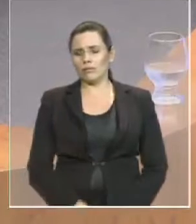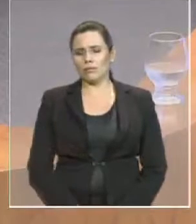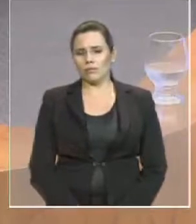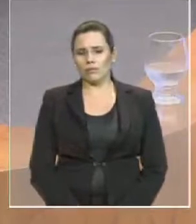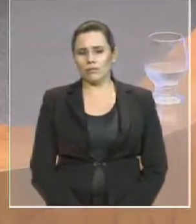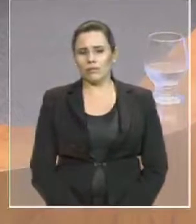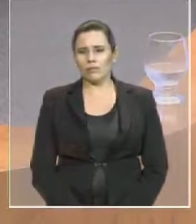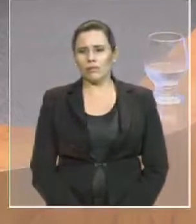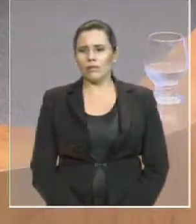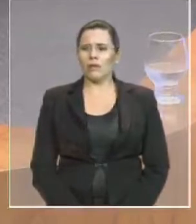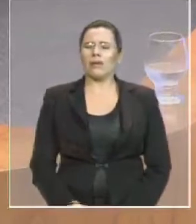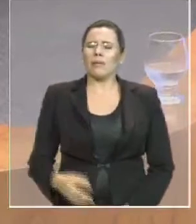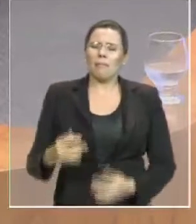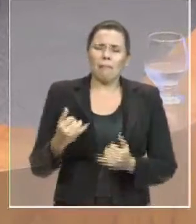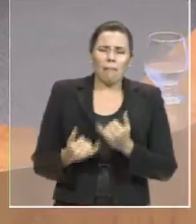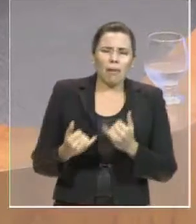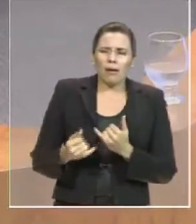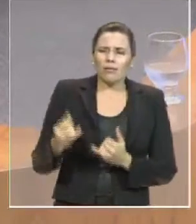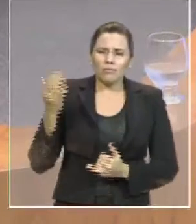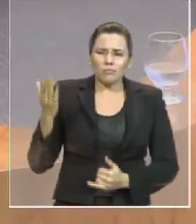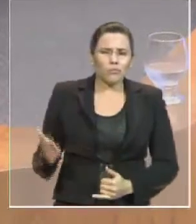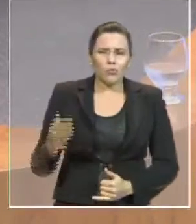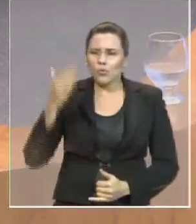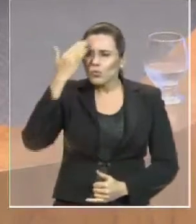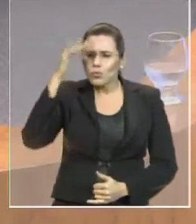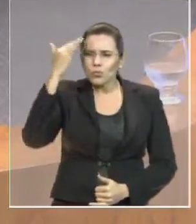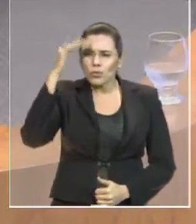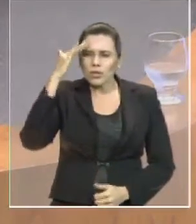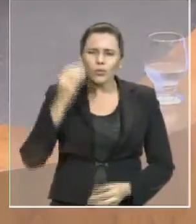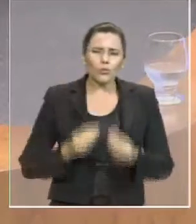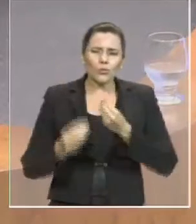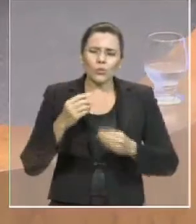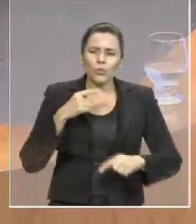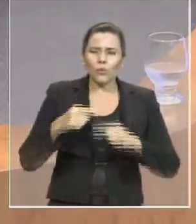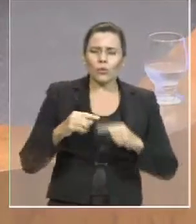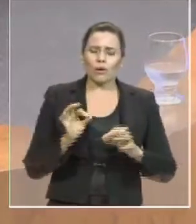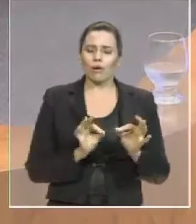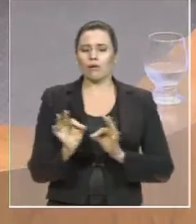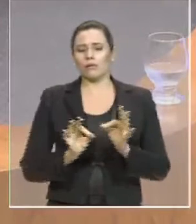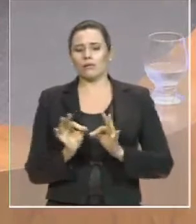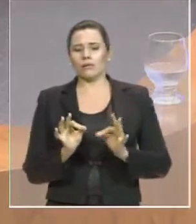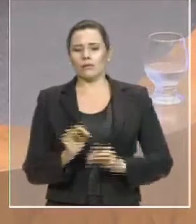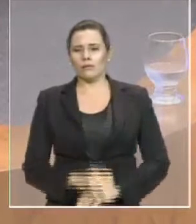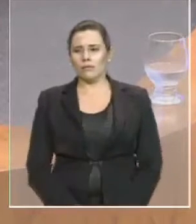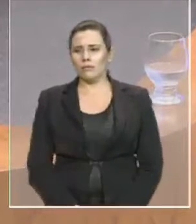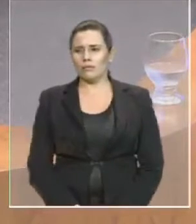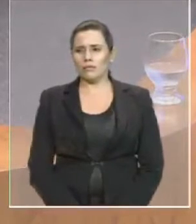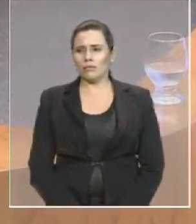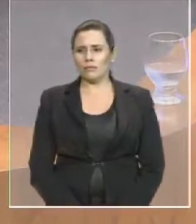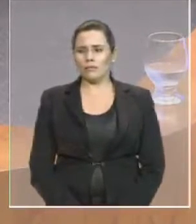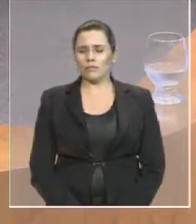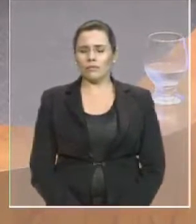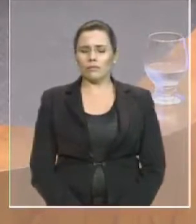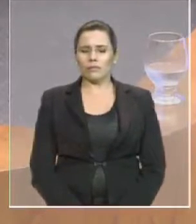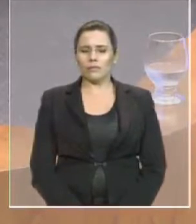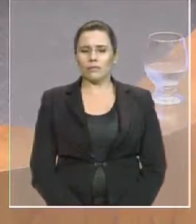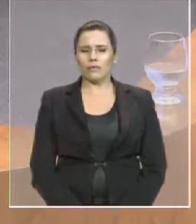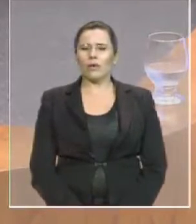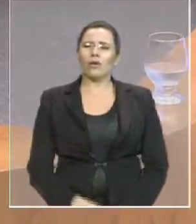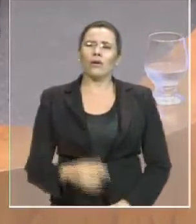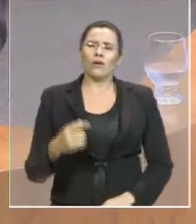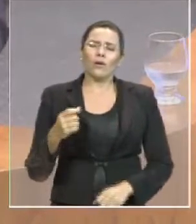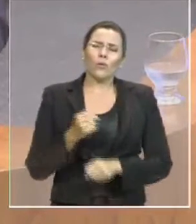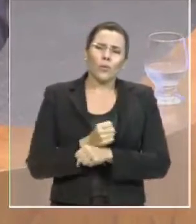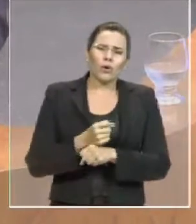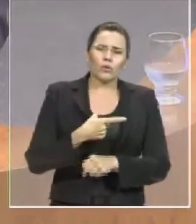pedir muito, e isso a gente não, talvez ele não consiga fazer nunca, porque em 2013 entrou com